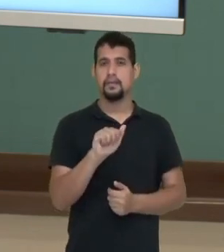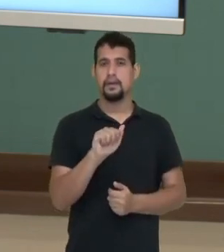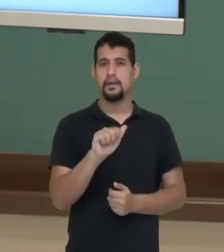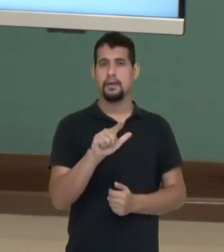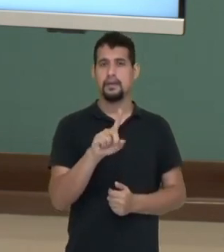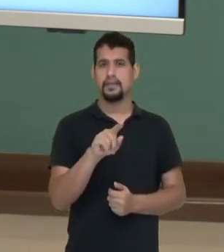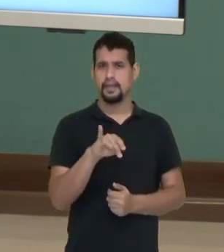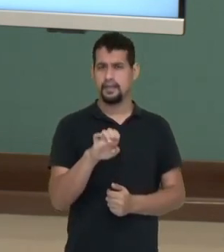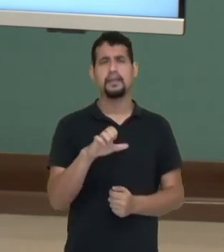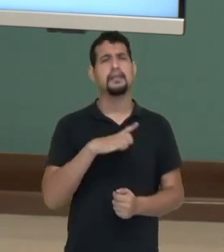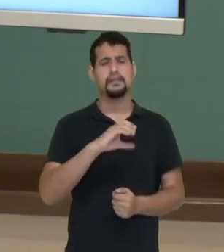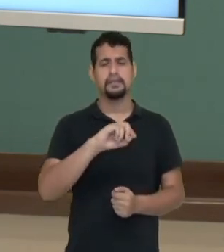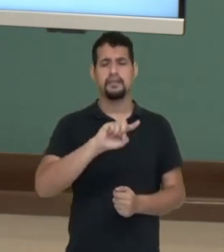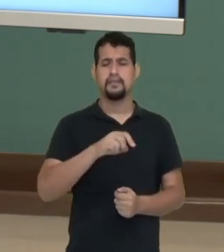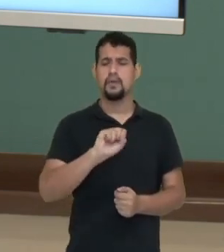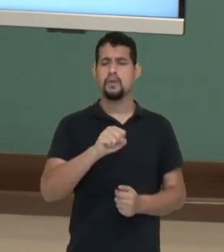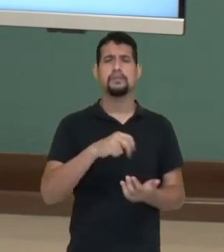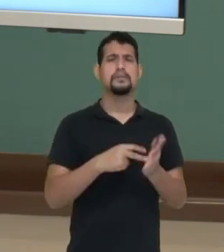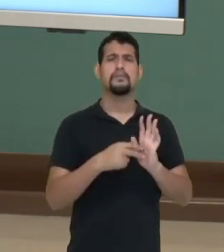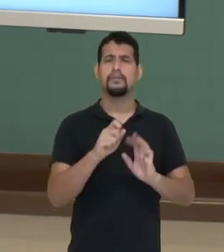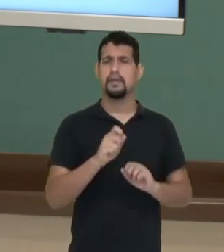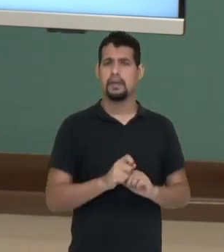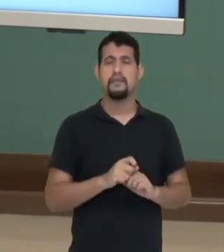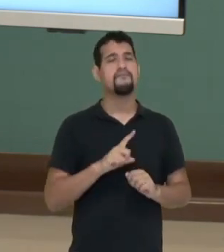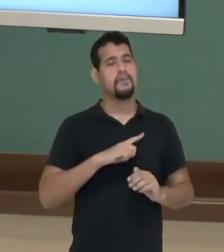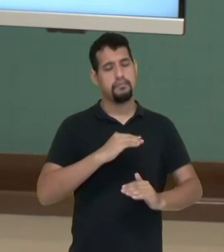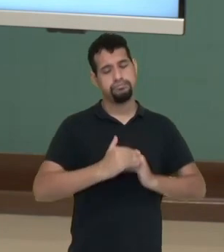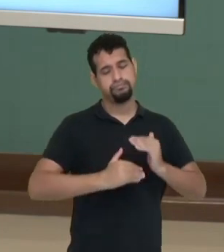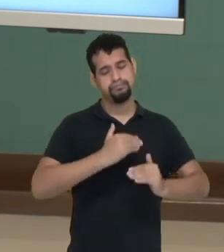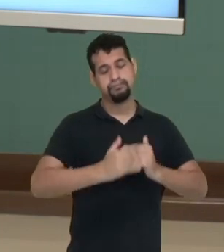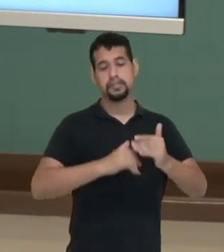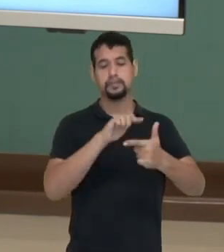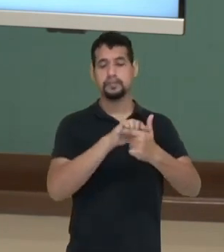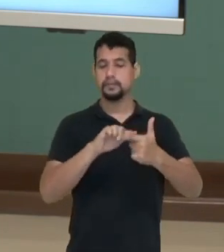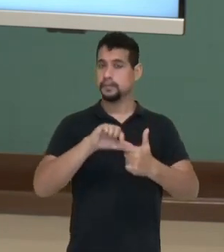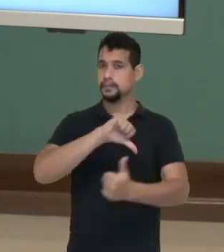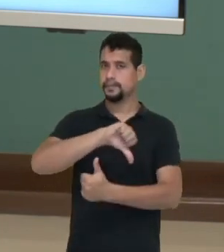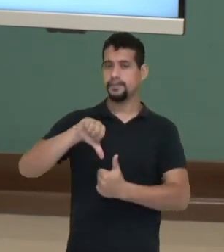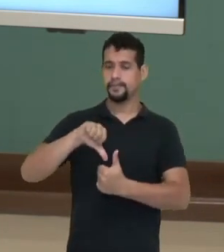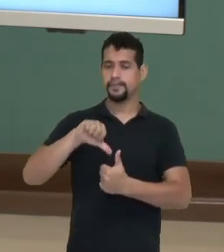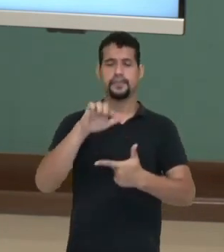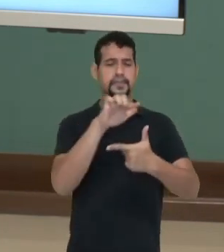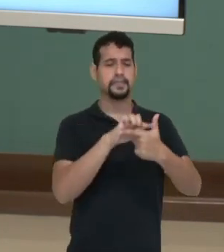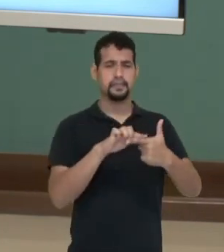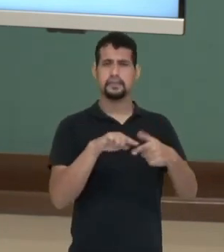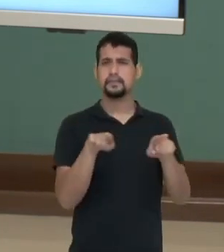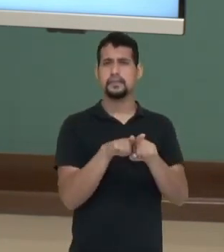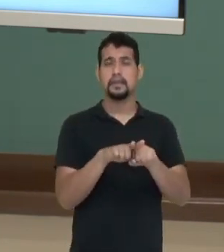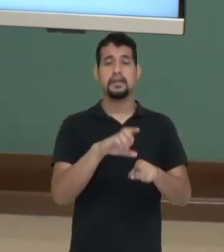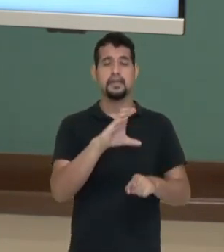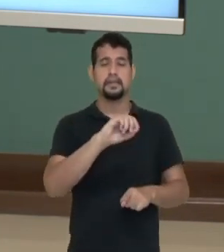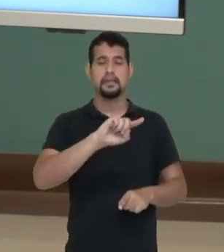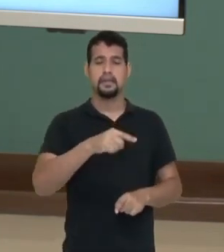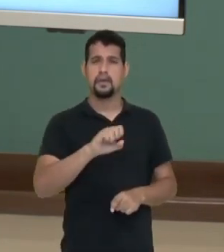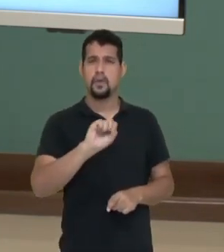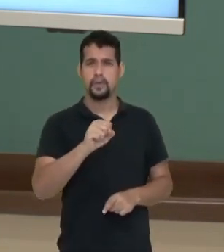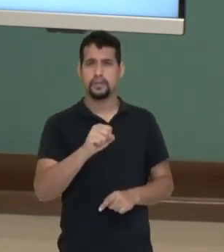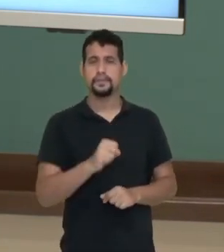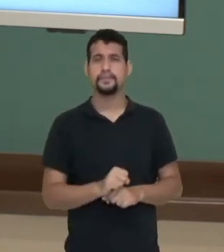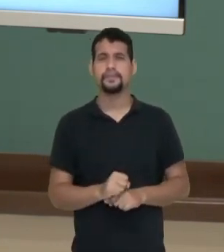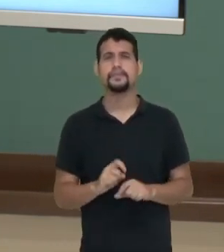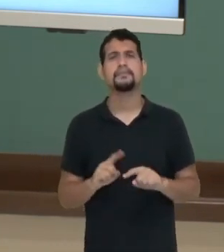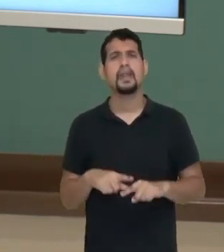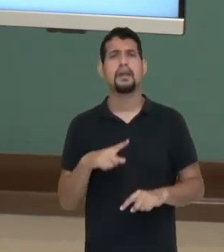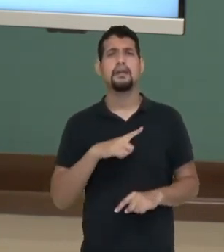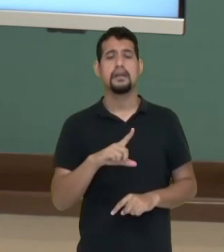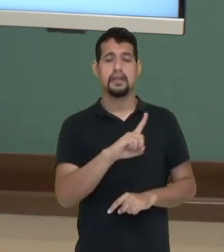tenho 0,8 que vai passar dividindo, tá bom? Eu divido ambos os membros por 0,8. E eu